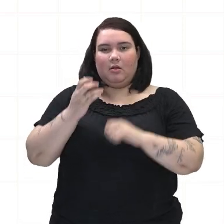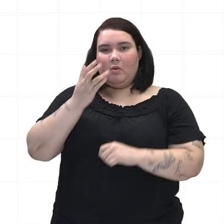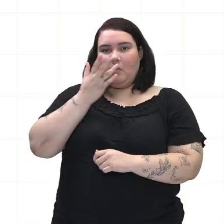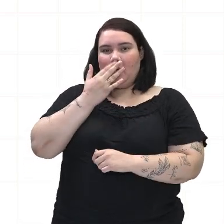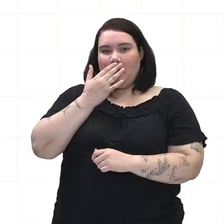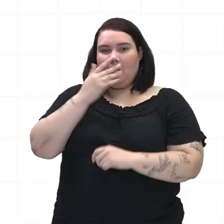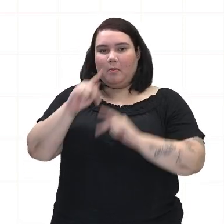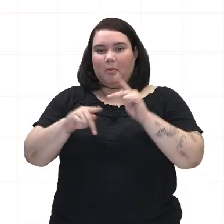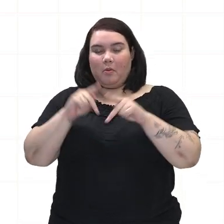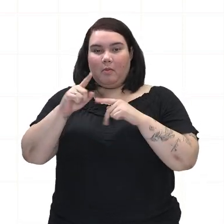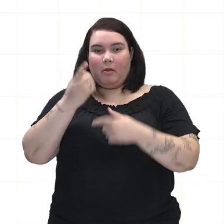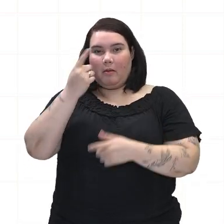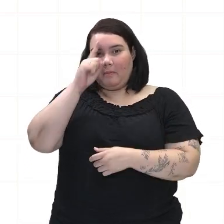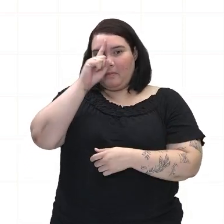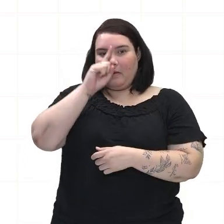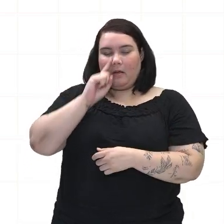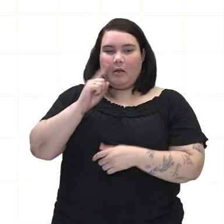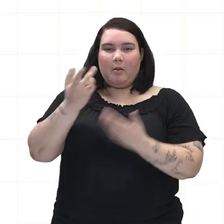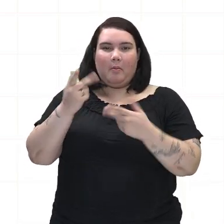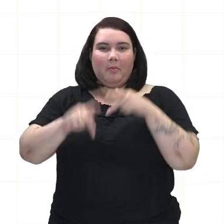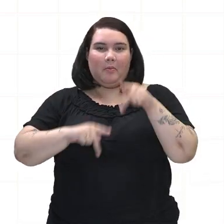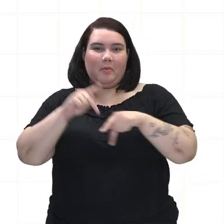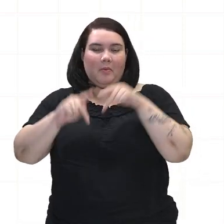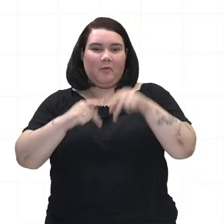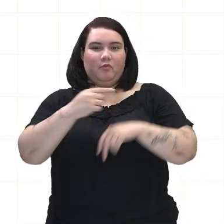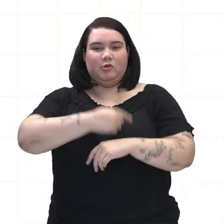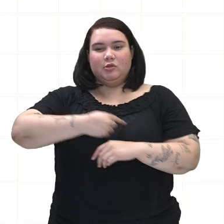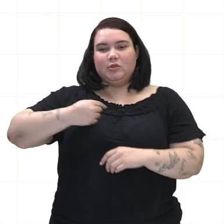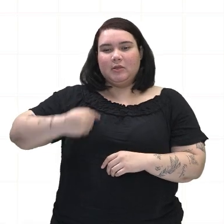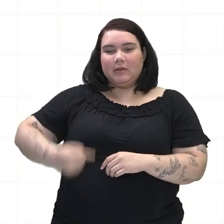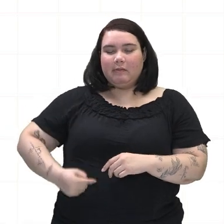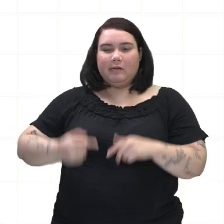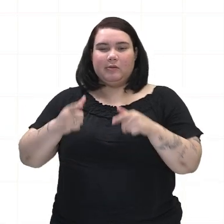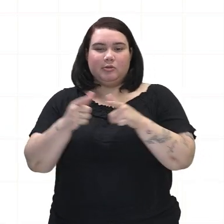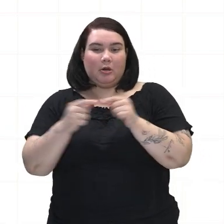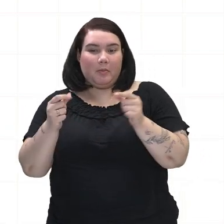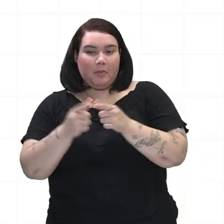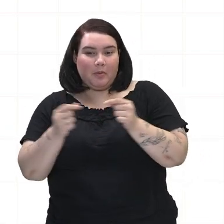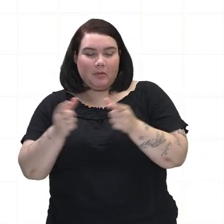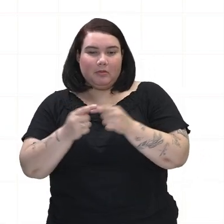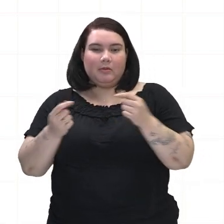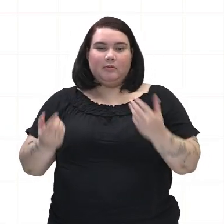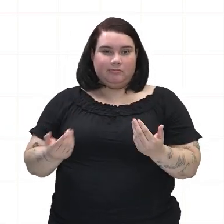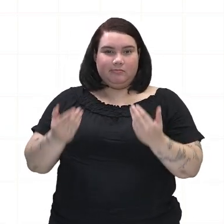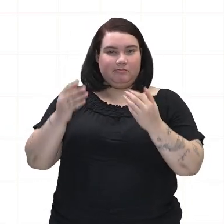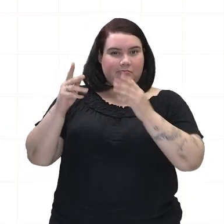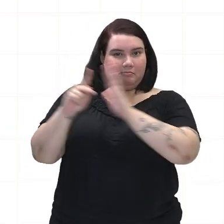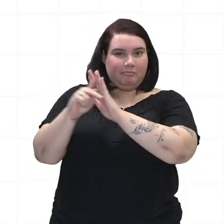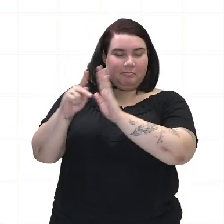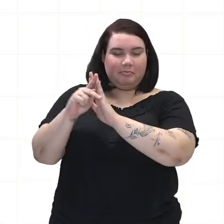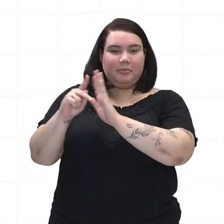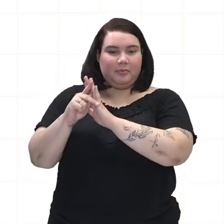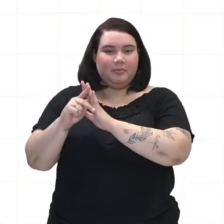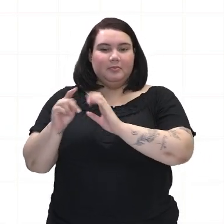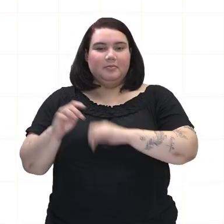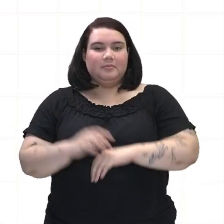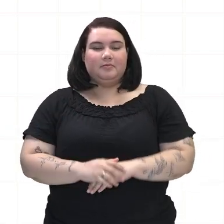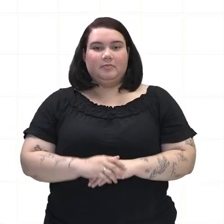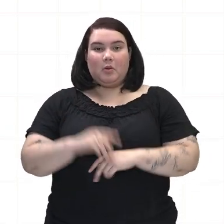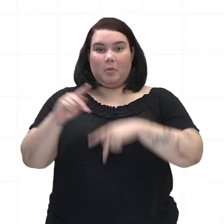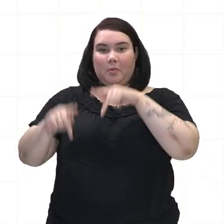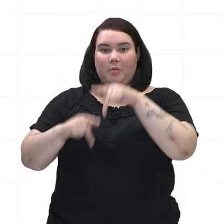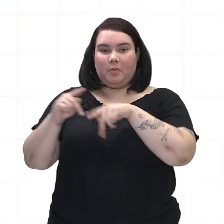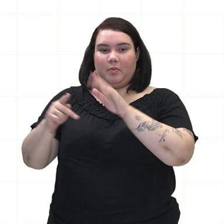povos do Oriente, como por exemplo os chineses, japoneses, coreanos, né? Então muitos desses povos do